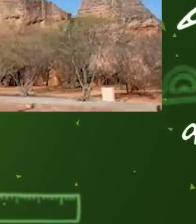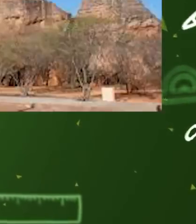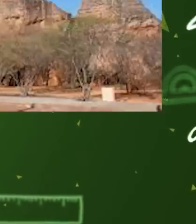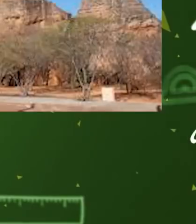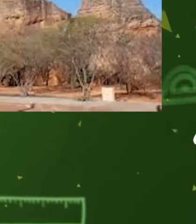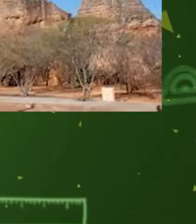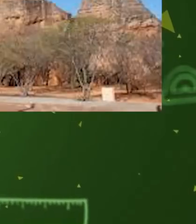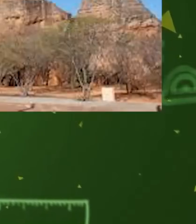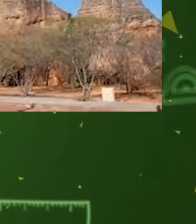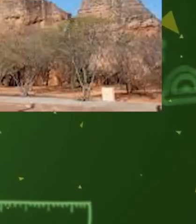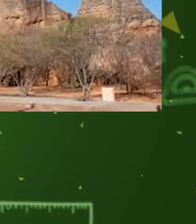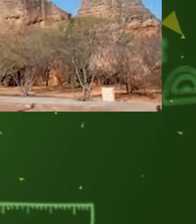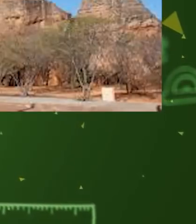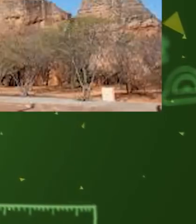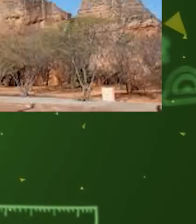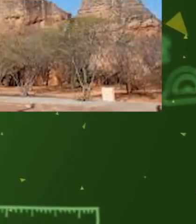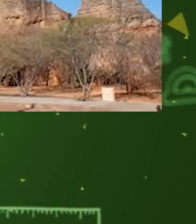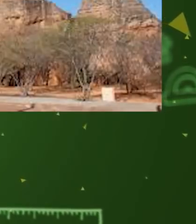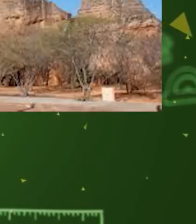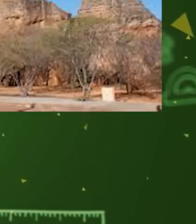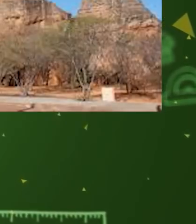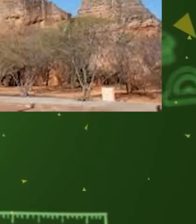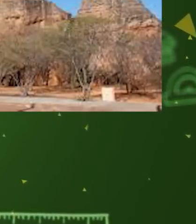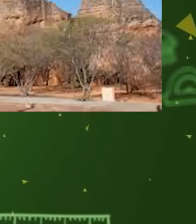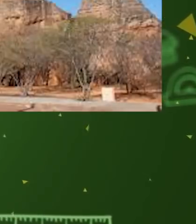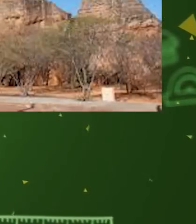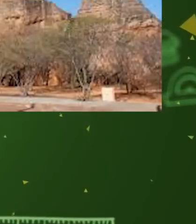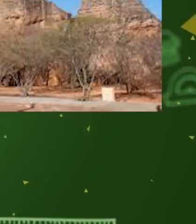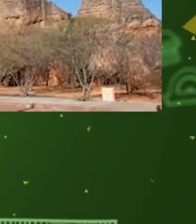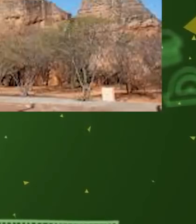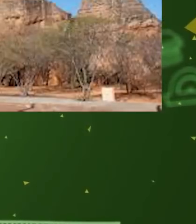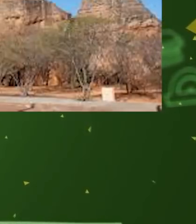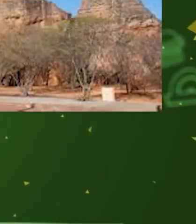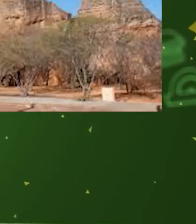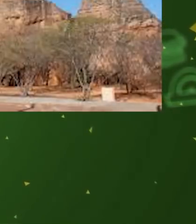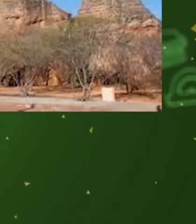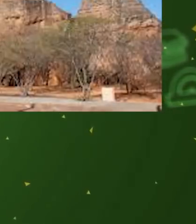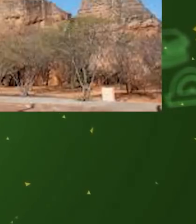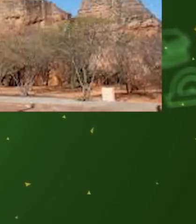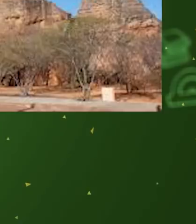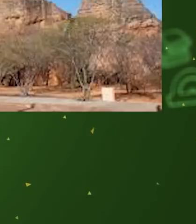Piauí. Configuração de mão em P. Piauí.